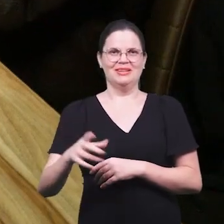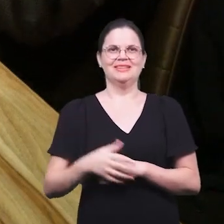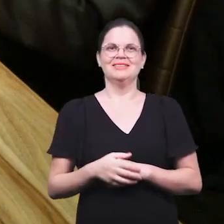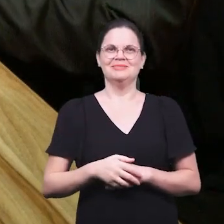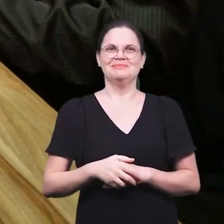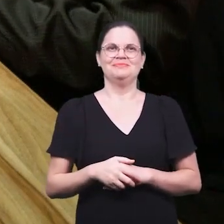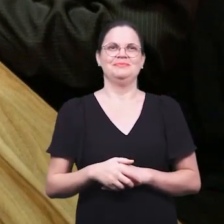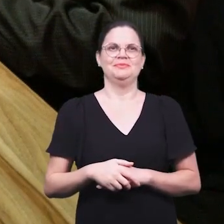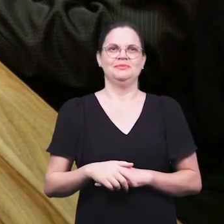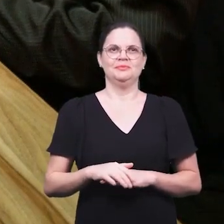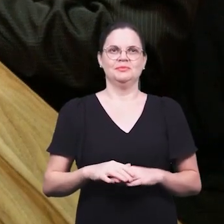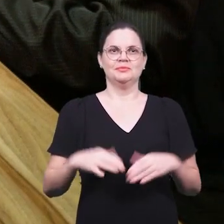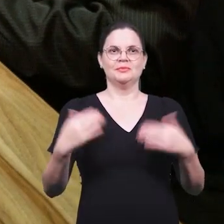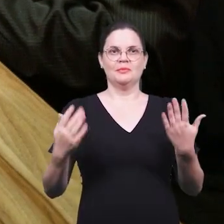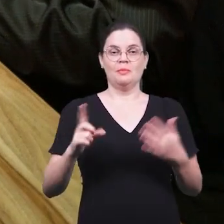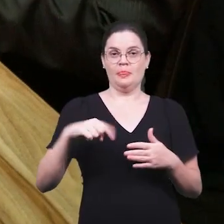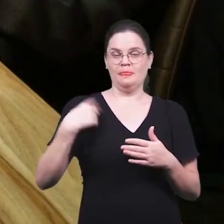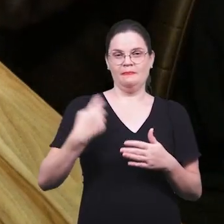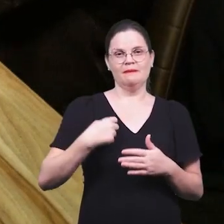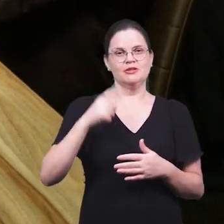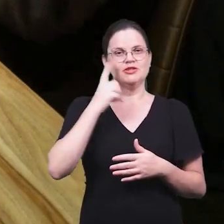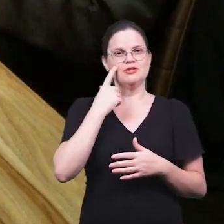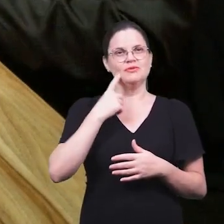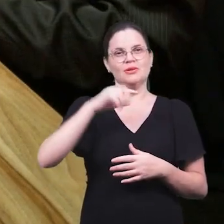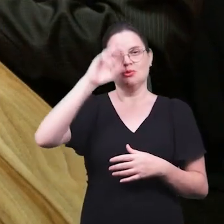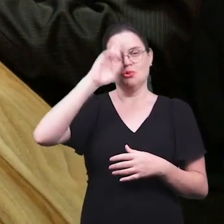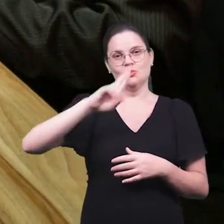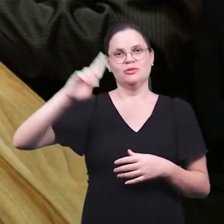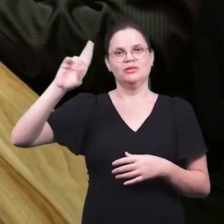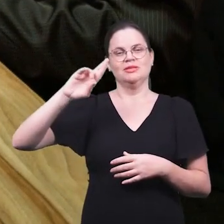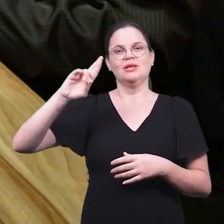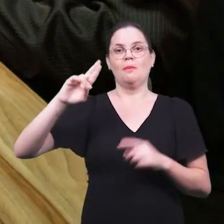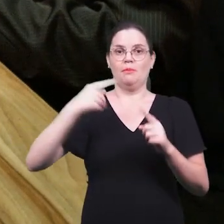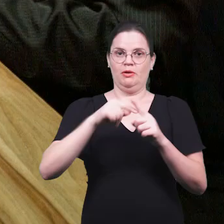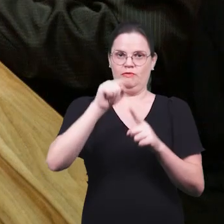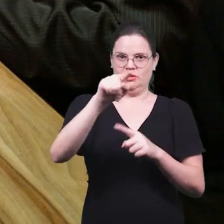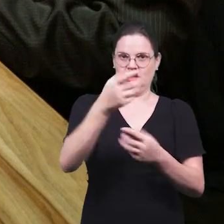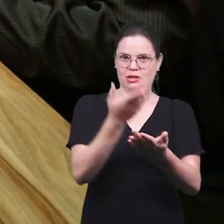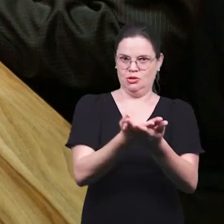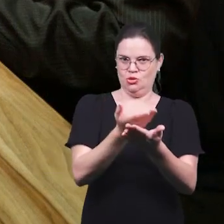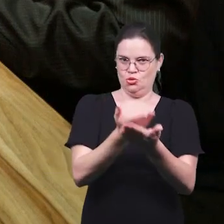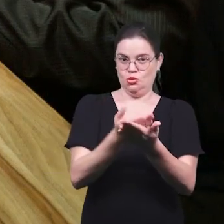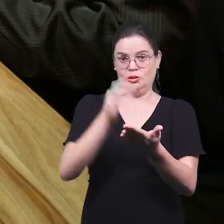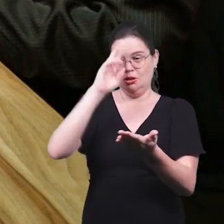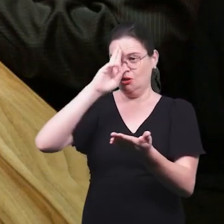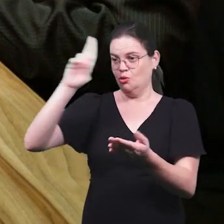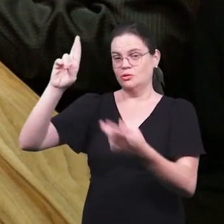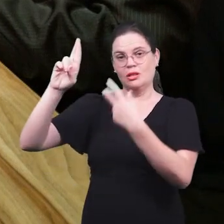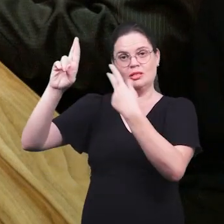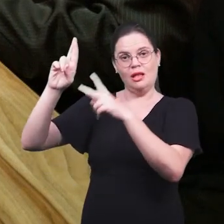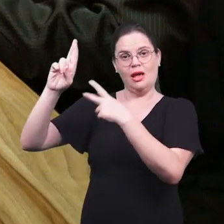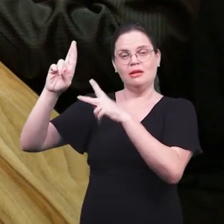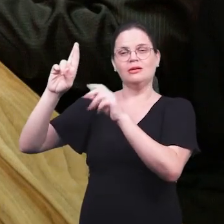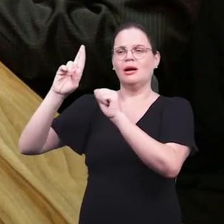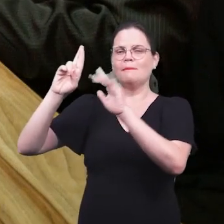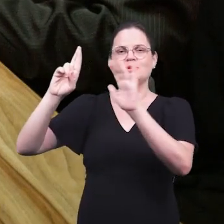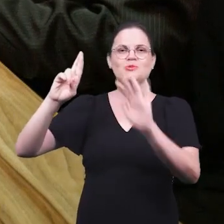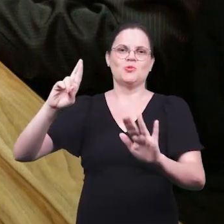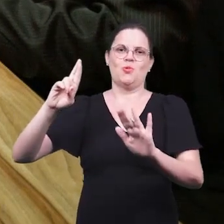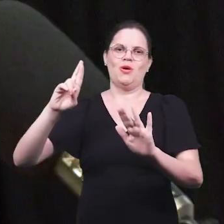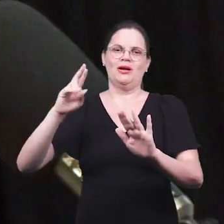caiu na mão lá do corretor. Essa foi a redação. Certo. Isso que nós vemos no papel do